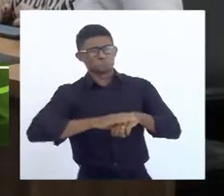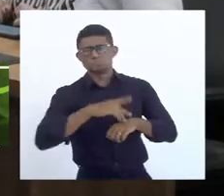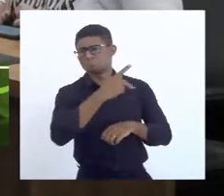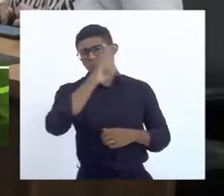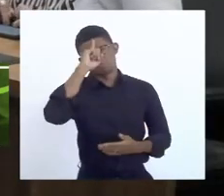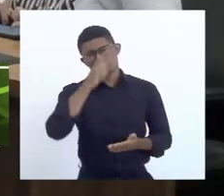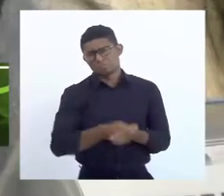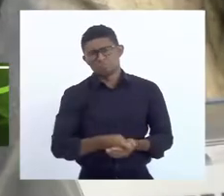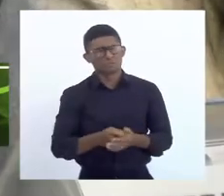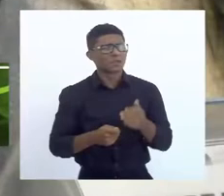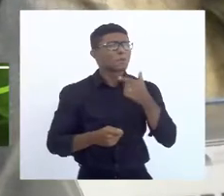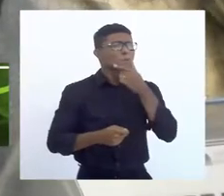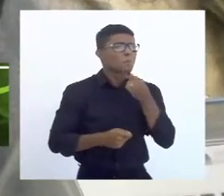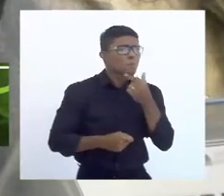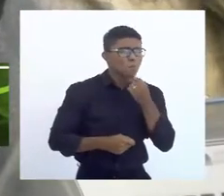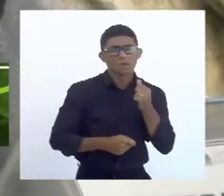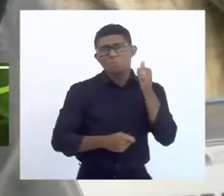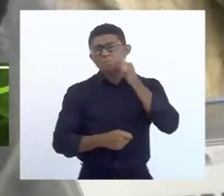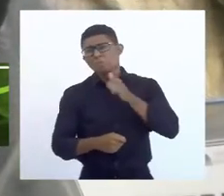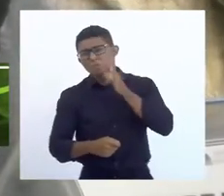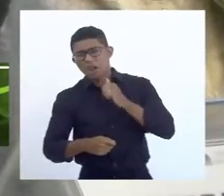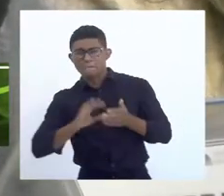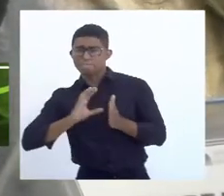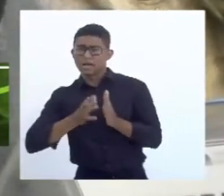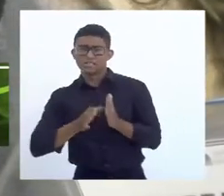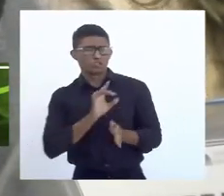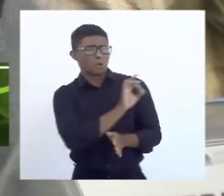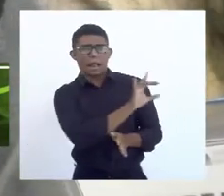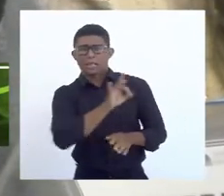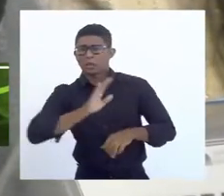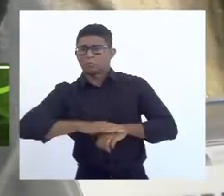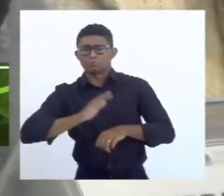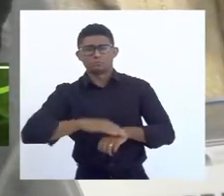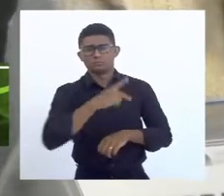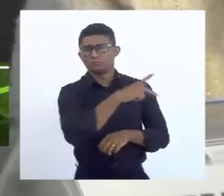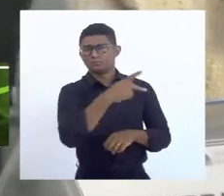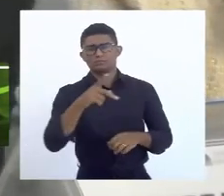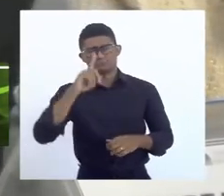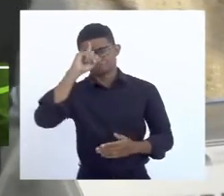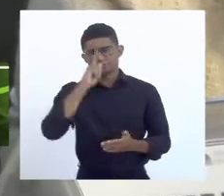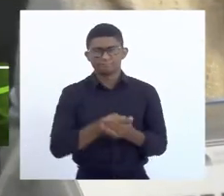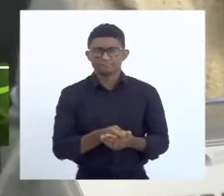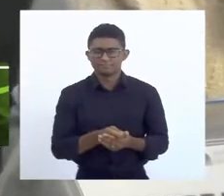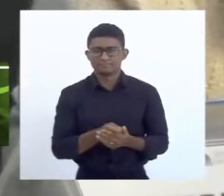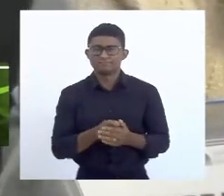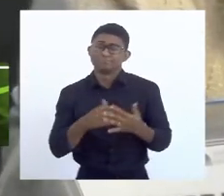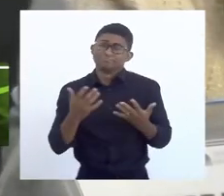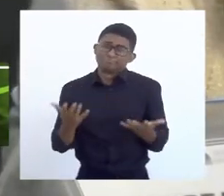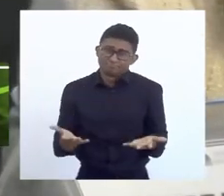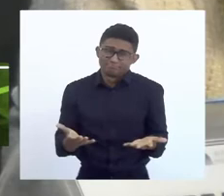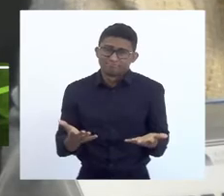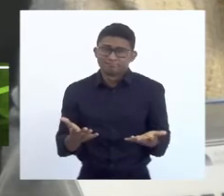as decisões, que o cumprimento das leis eleitorais que determinavam